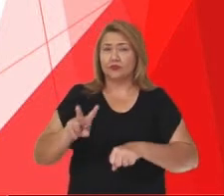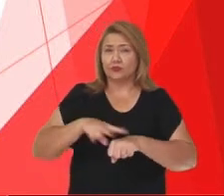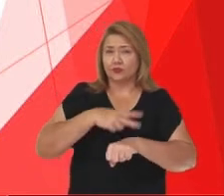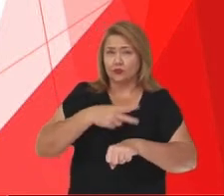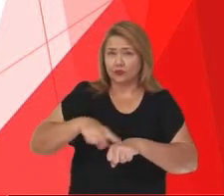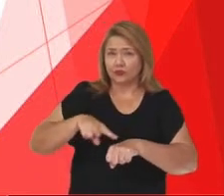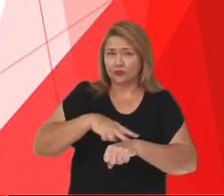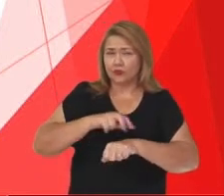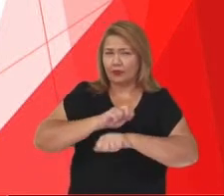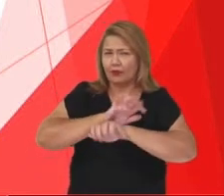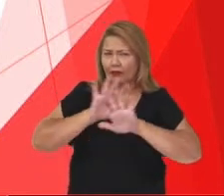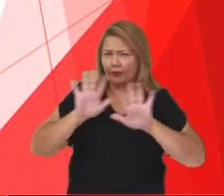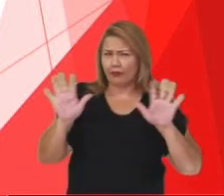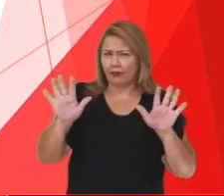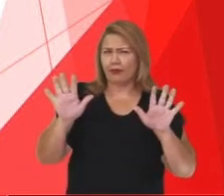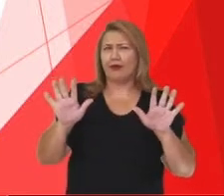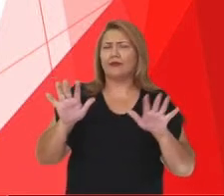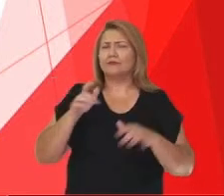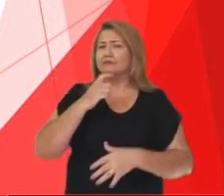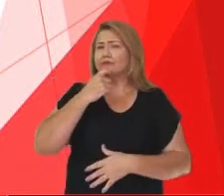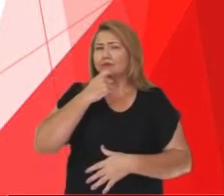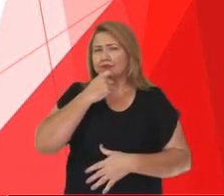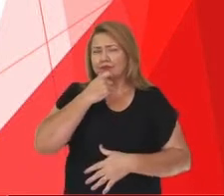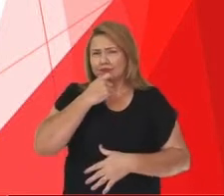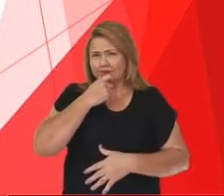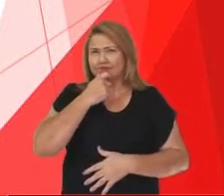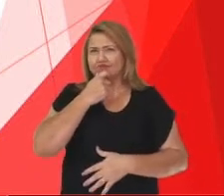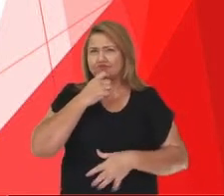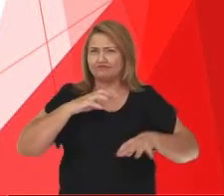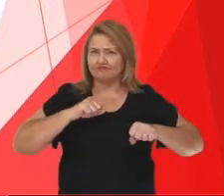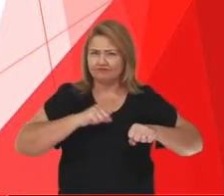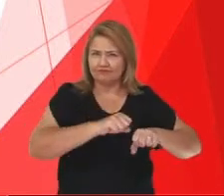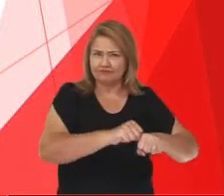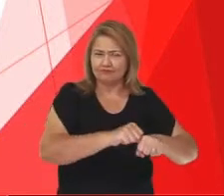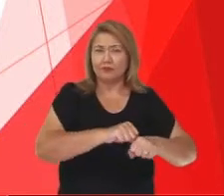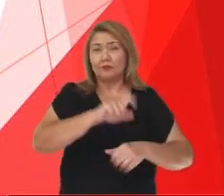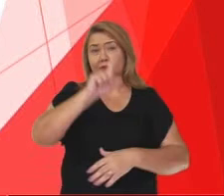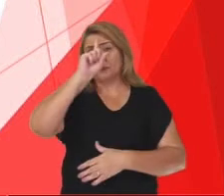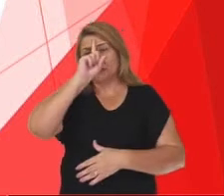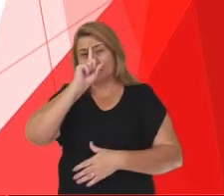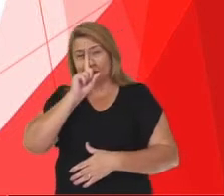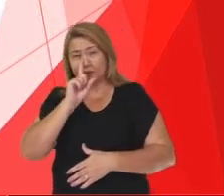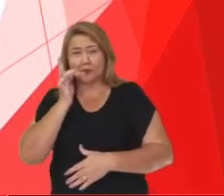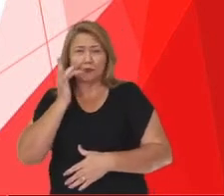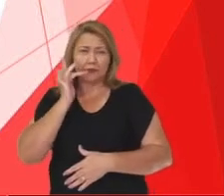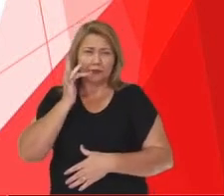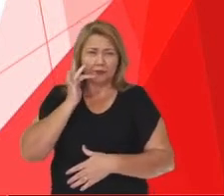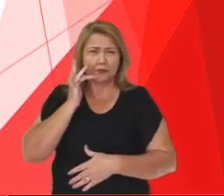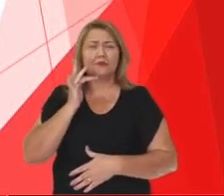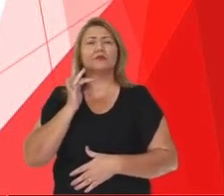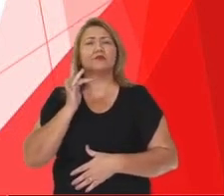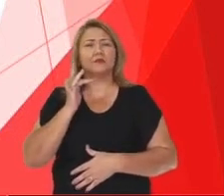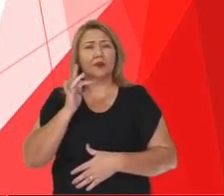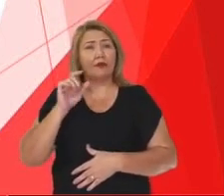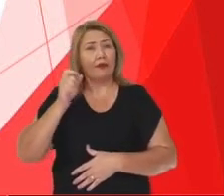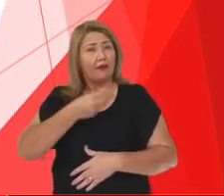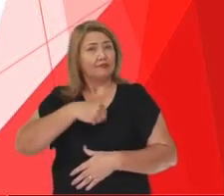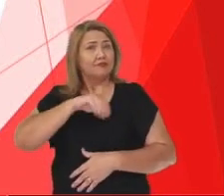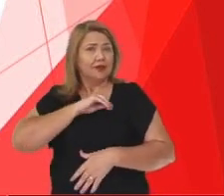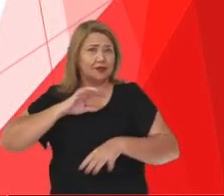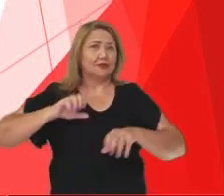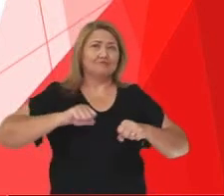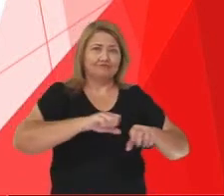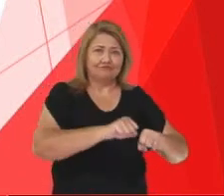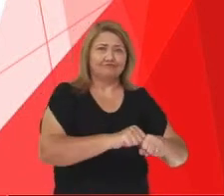verde, mais claro, foram colonizados pelos ingleses. Os que estão aí de amarelo, meio dourado, foram colonizados pelos espanhóis.